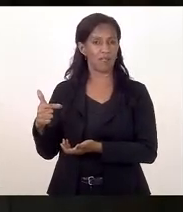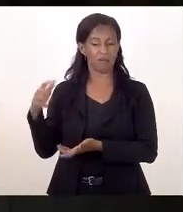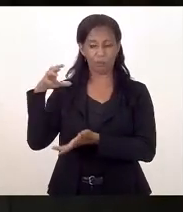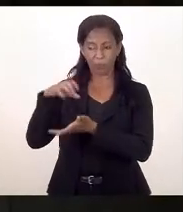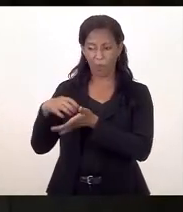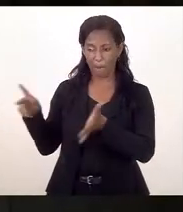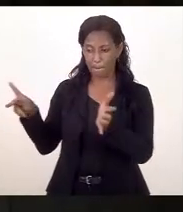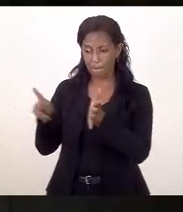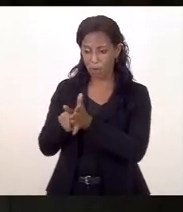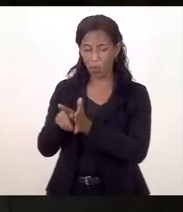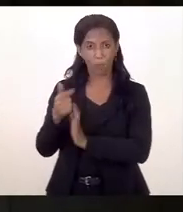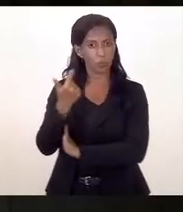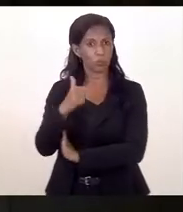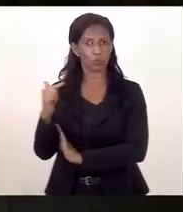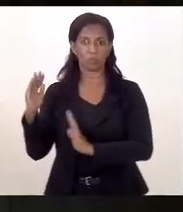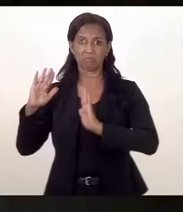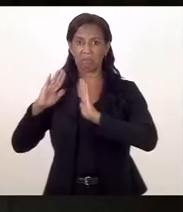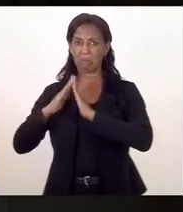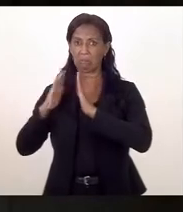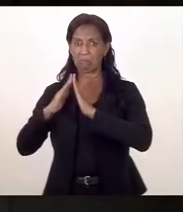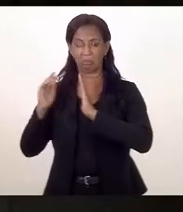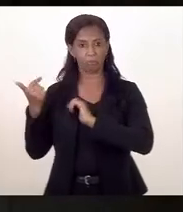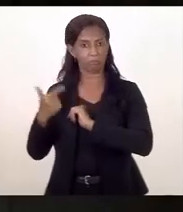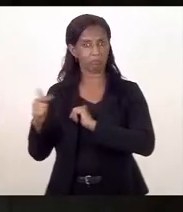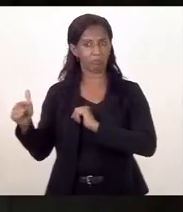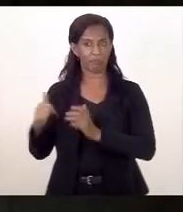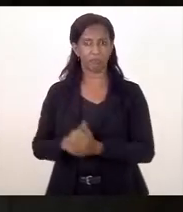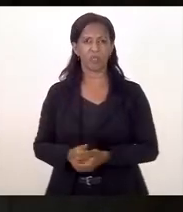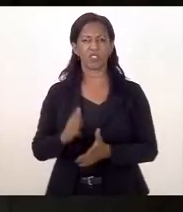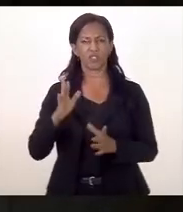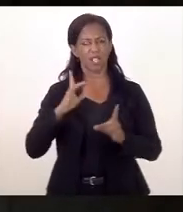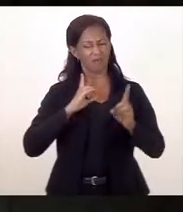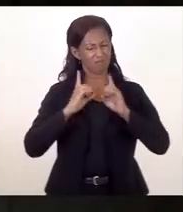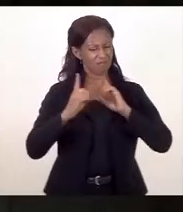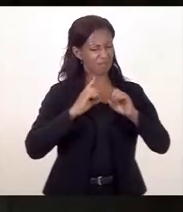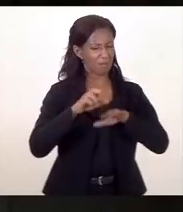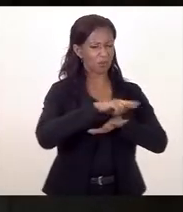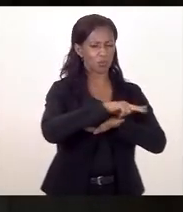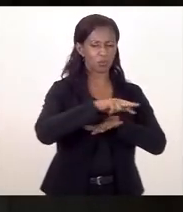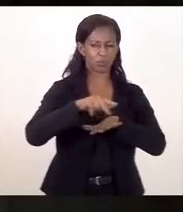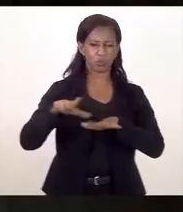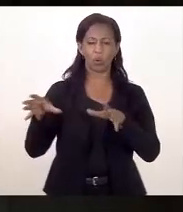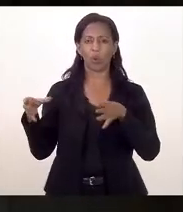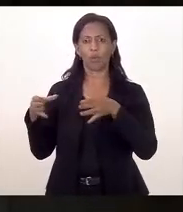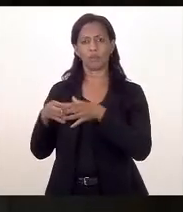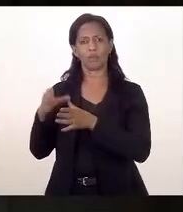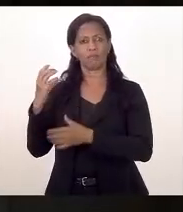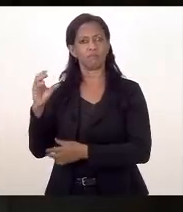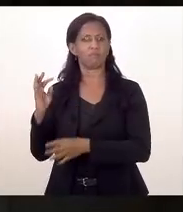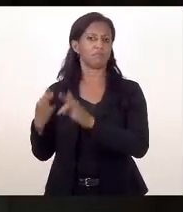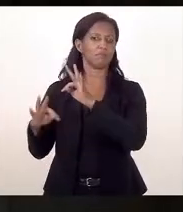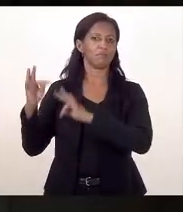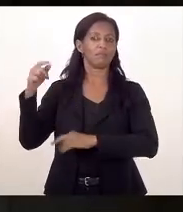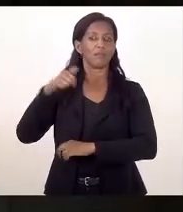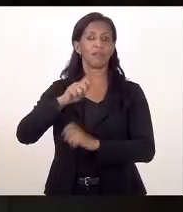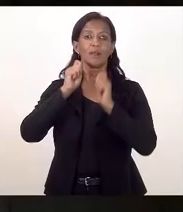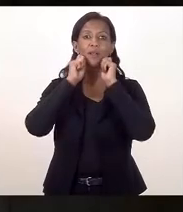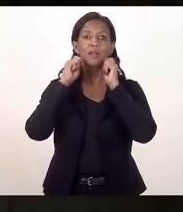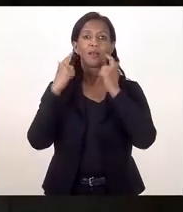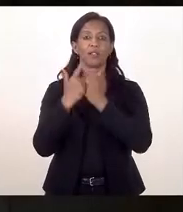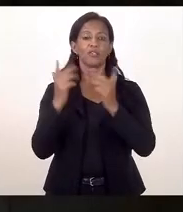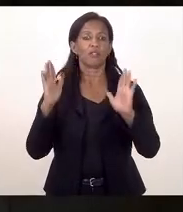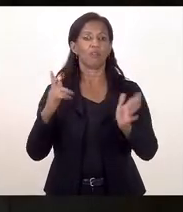o presidente André Ciliano já conversou, nós fizemos esse debate várias vezes na Comissão de Educação, na Comissão de Ciência e Tecnologia, essa casa já tem um